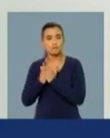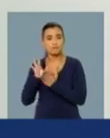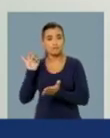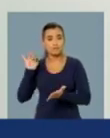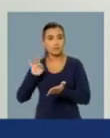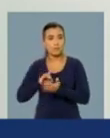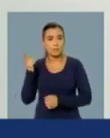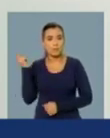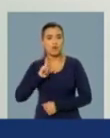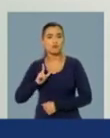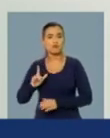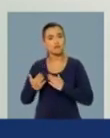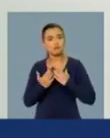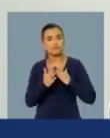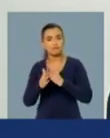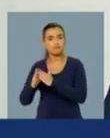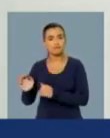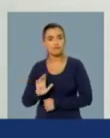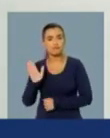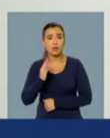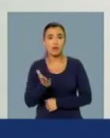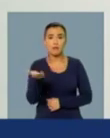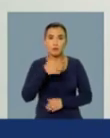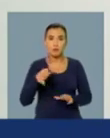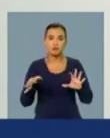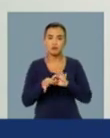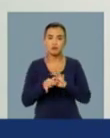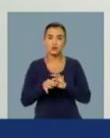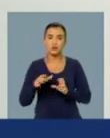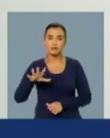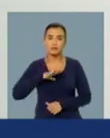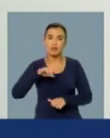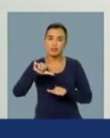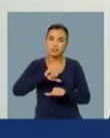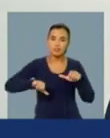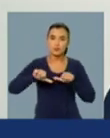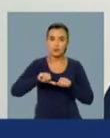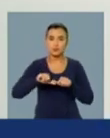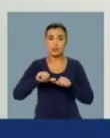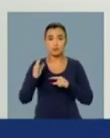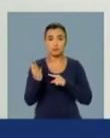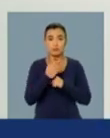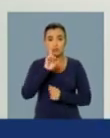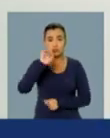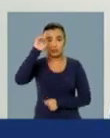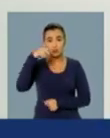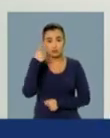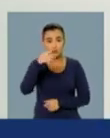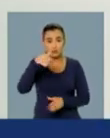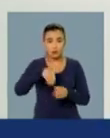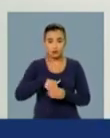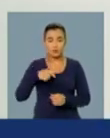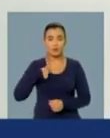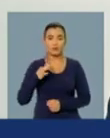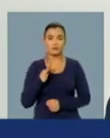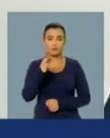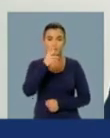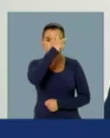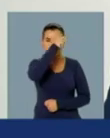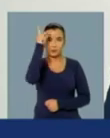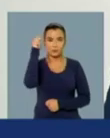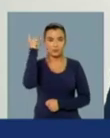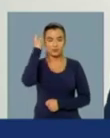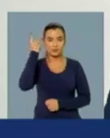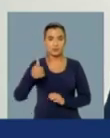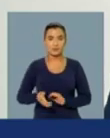Prioridade de verdade para as periferias. Vamos juntos mudar para valer nossa cidade. Com a ajuda de Deus e o seu voto, eu vou